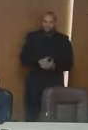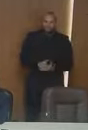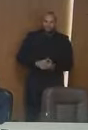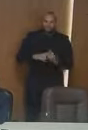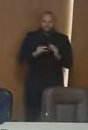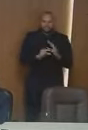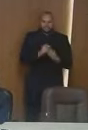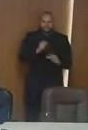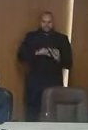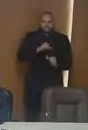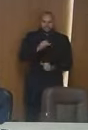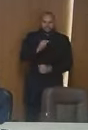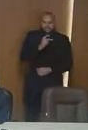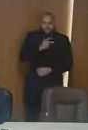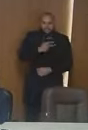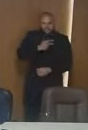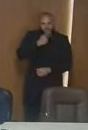parlamentares?